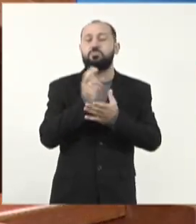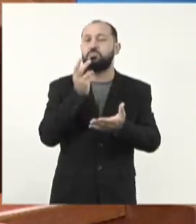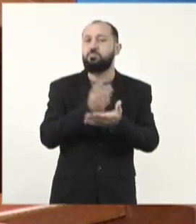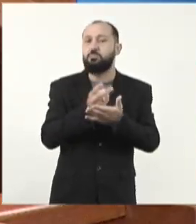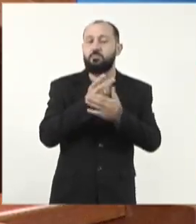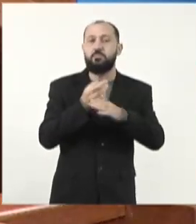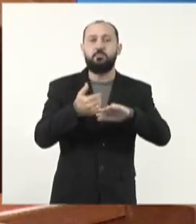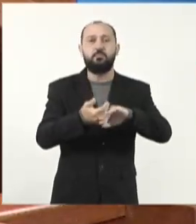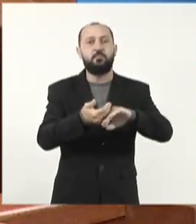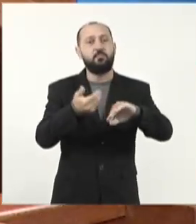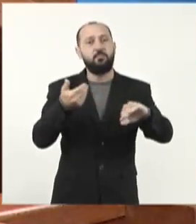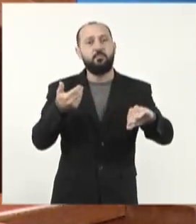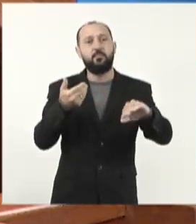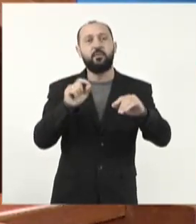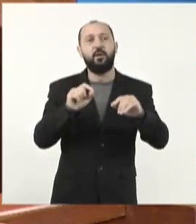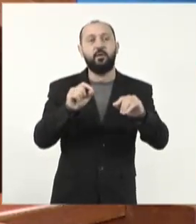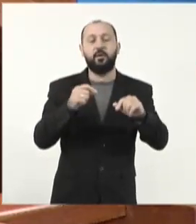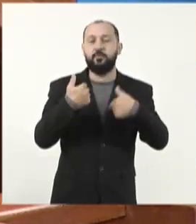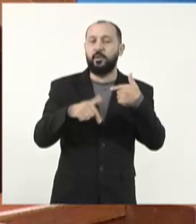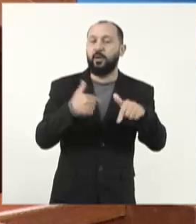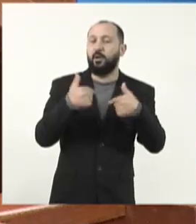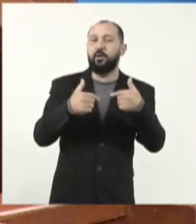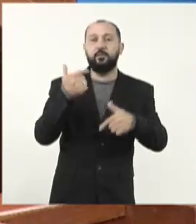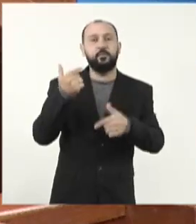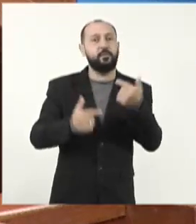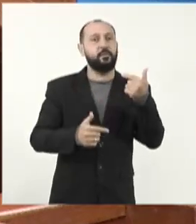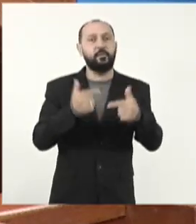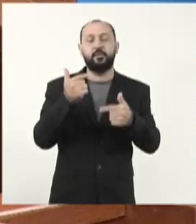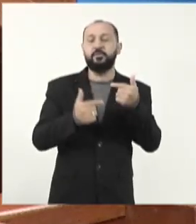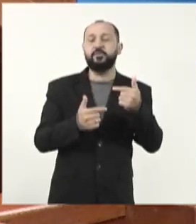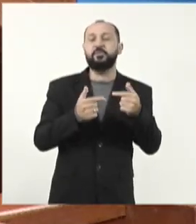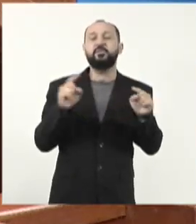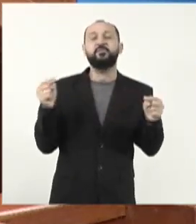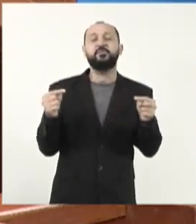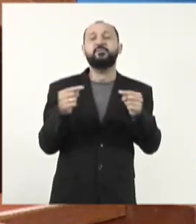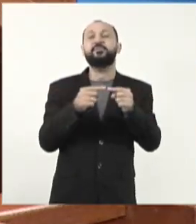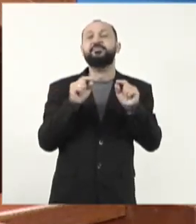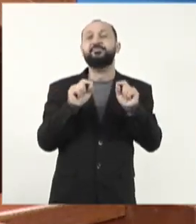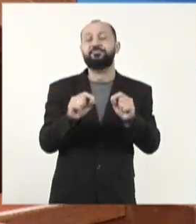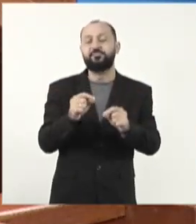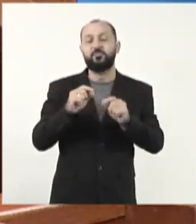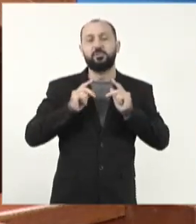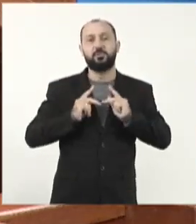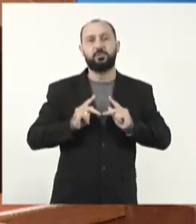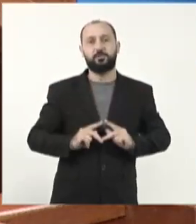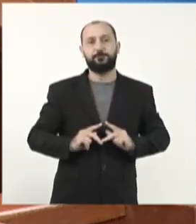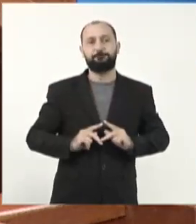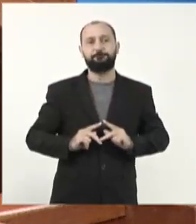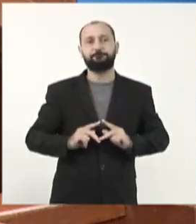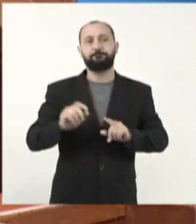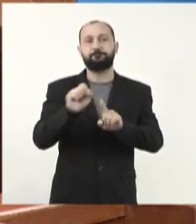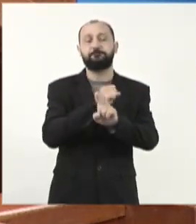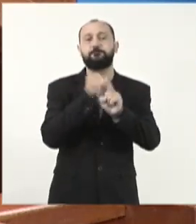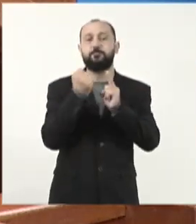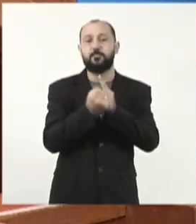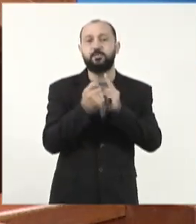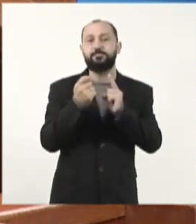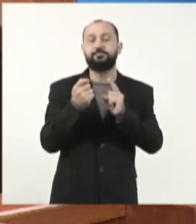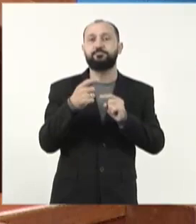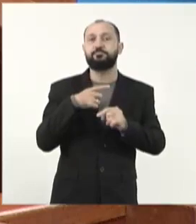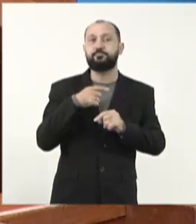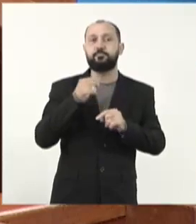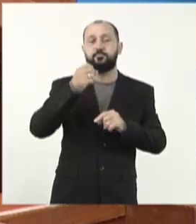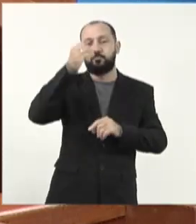sendo afastadas da atividade política, em razão de comportamentos da sociedade, e aí